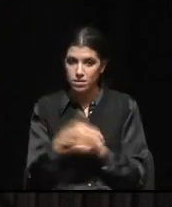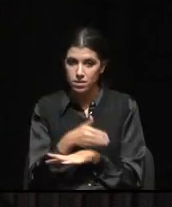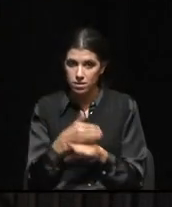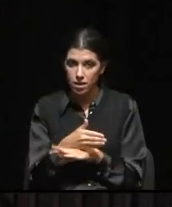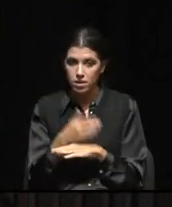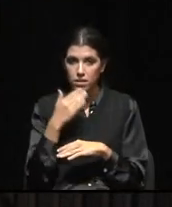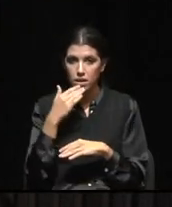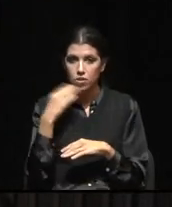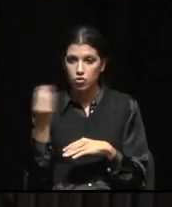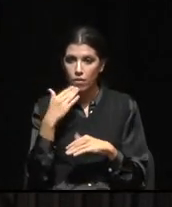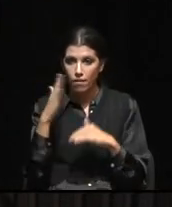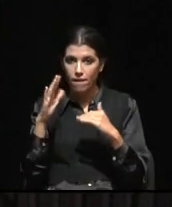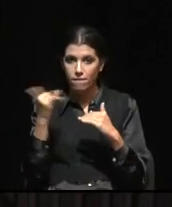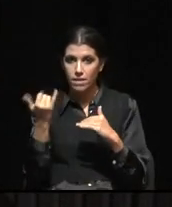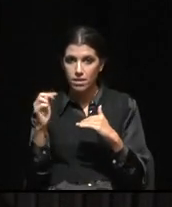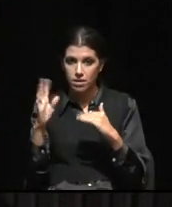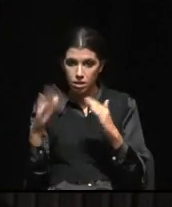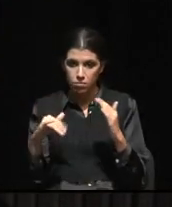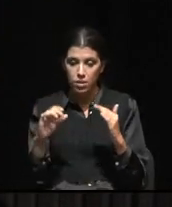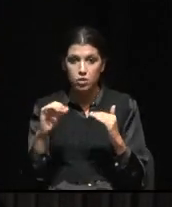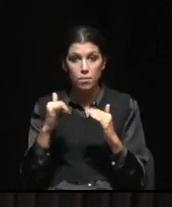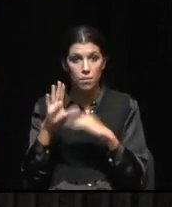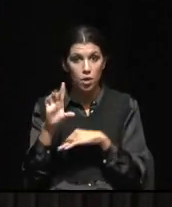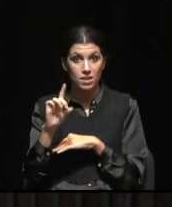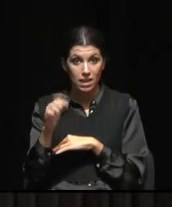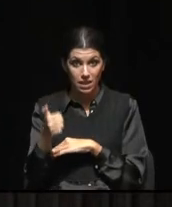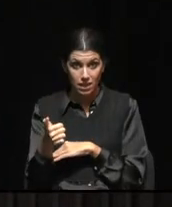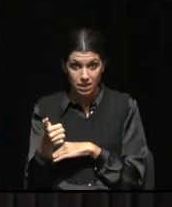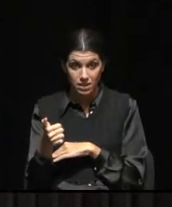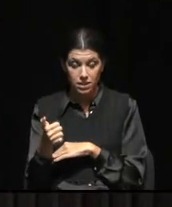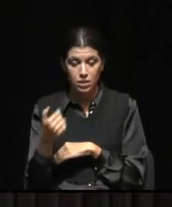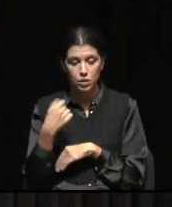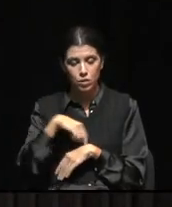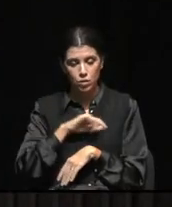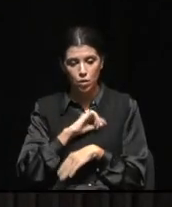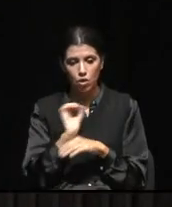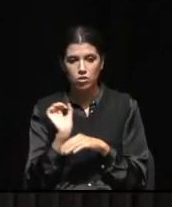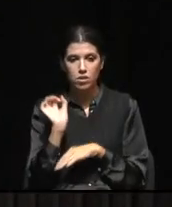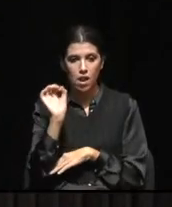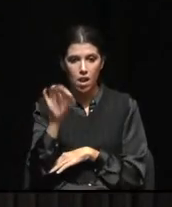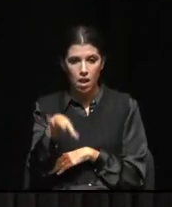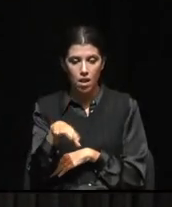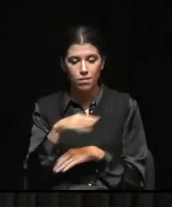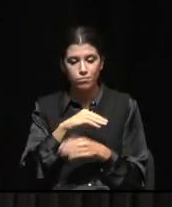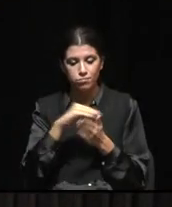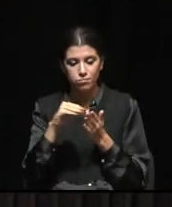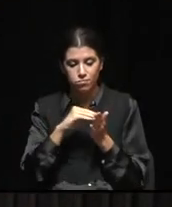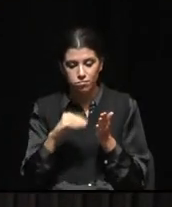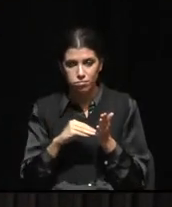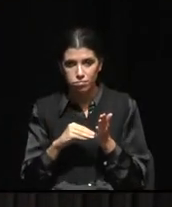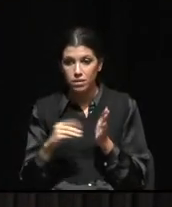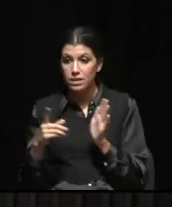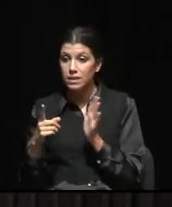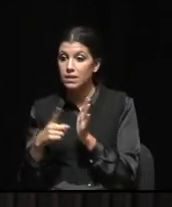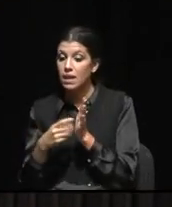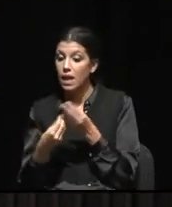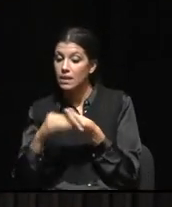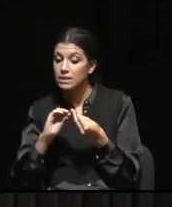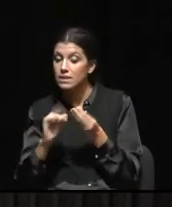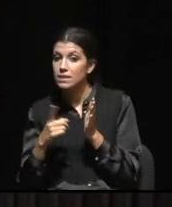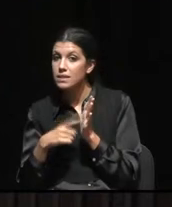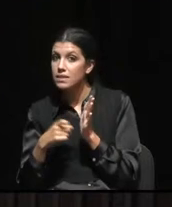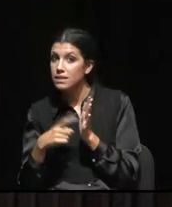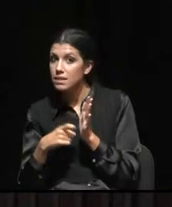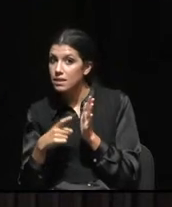menores de 23 e a maiores de 65 anos ao qual nós sugerimos a redação de carenciados portanto ou